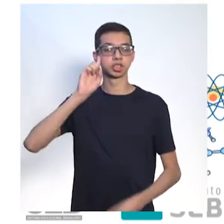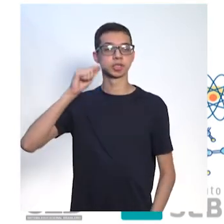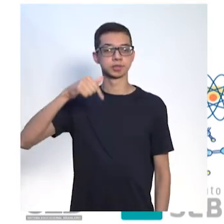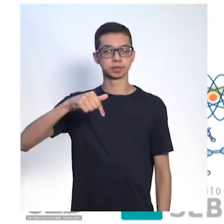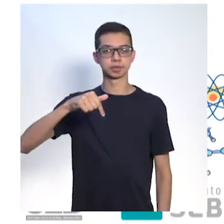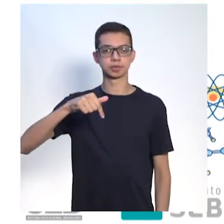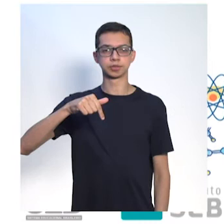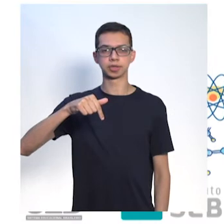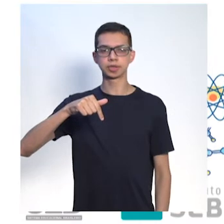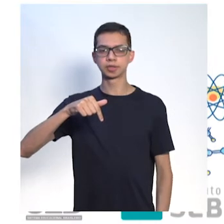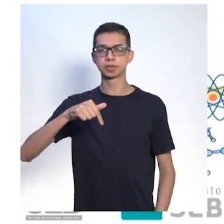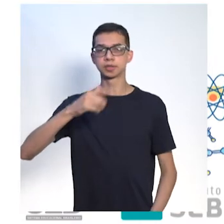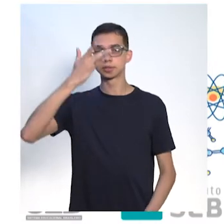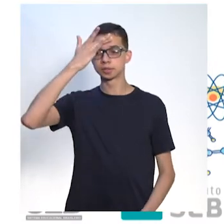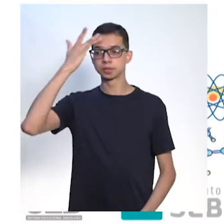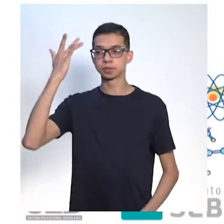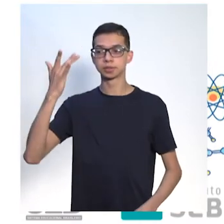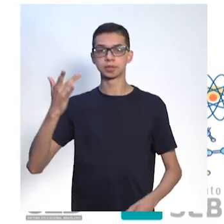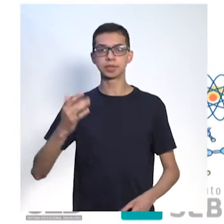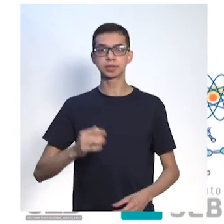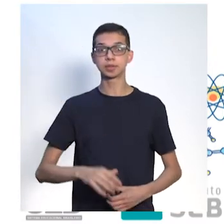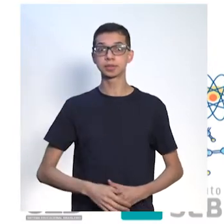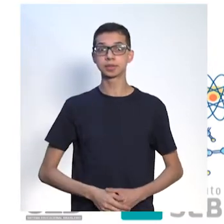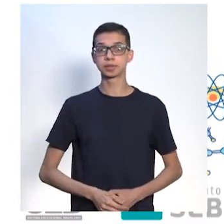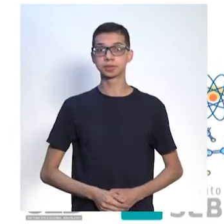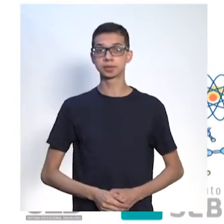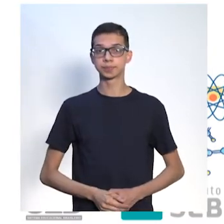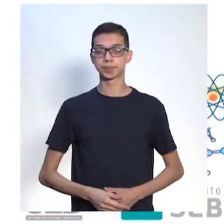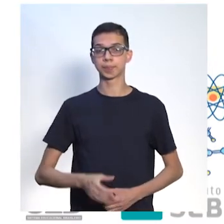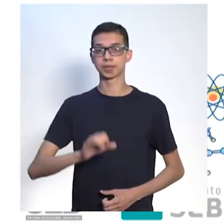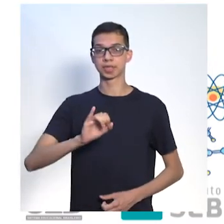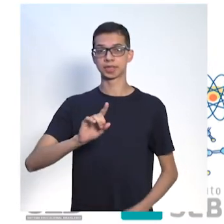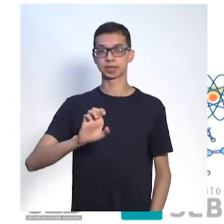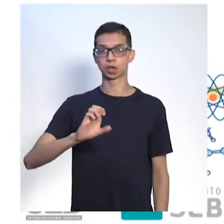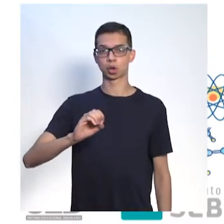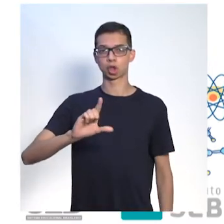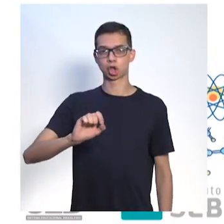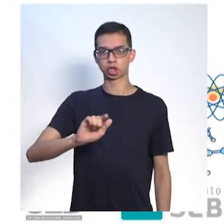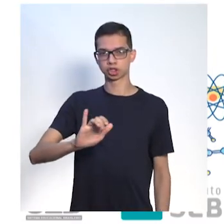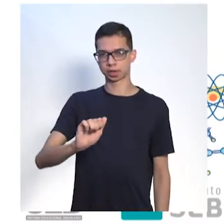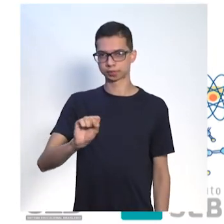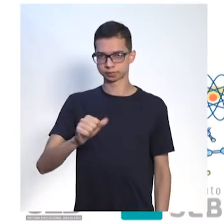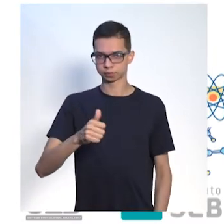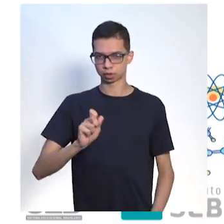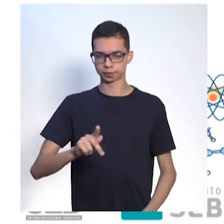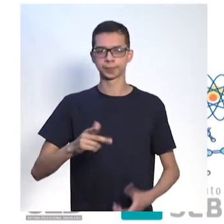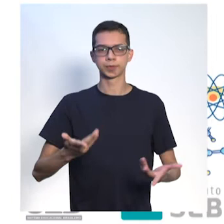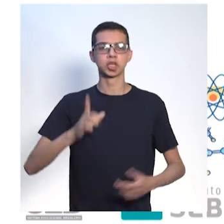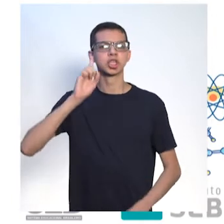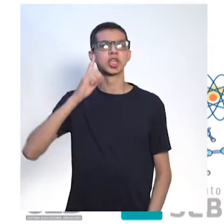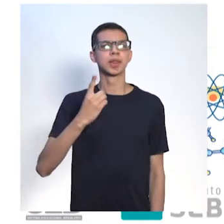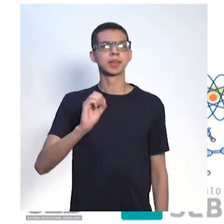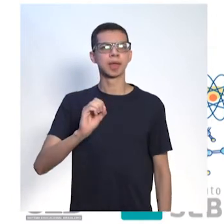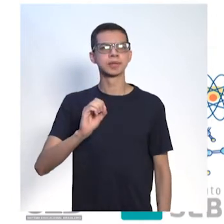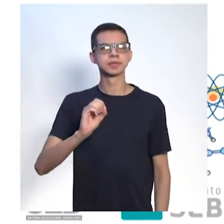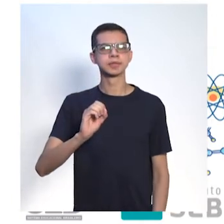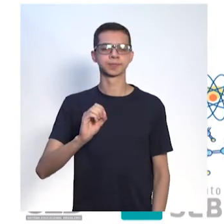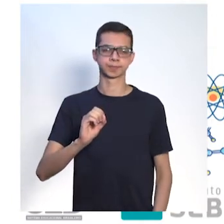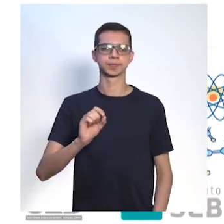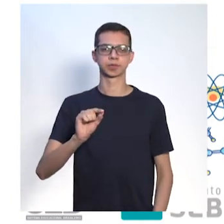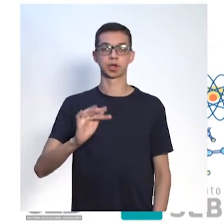biológicas. Tá? É um dia só, ou 6 ou 7. No dia 10 é a FUVEST. No